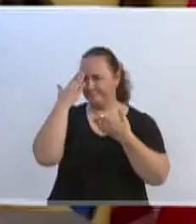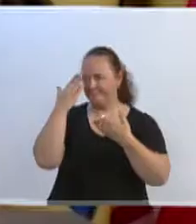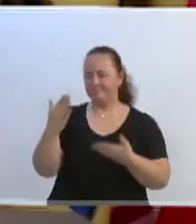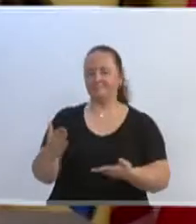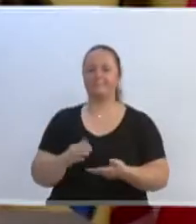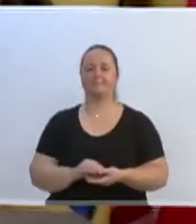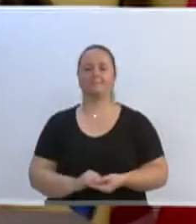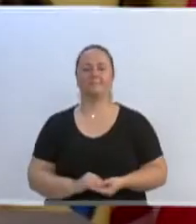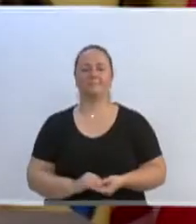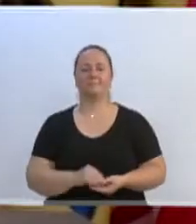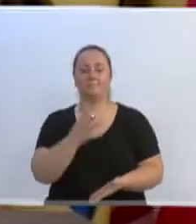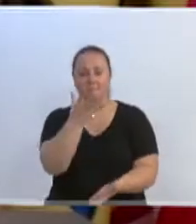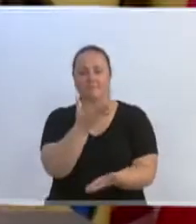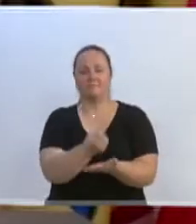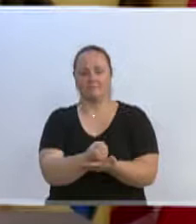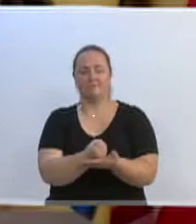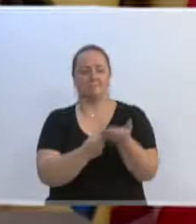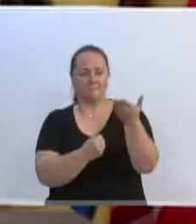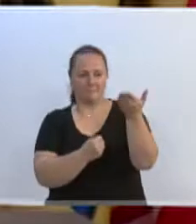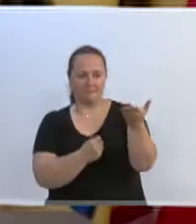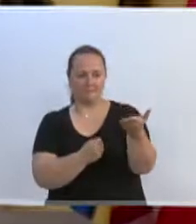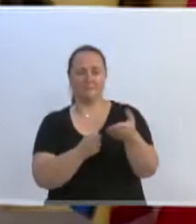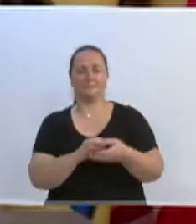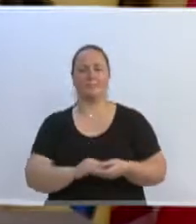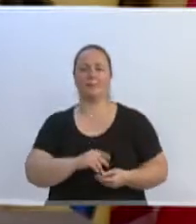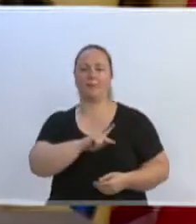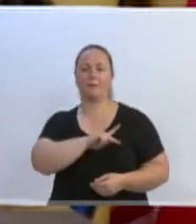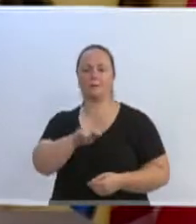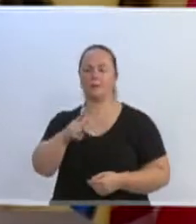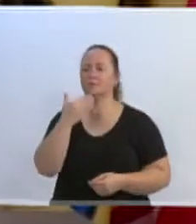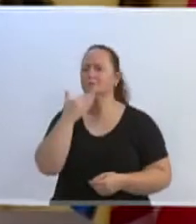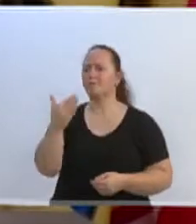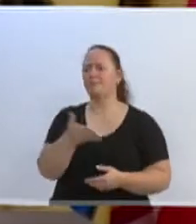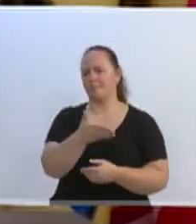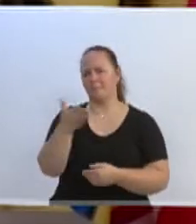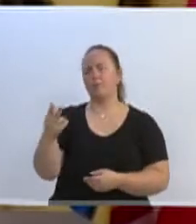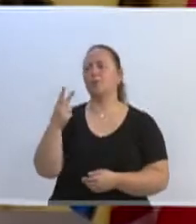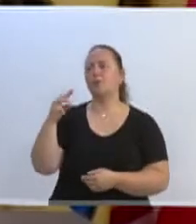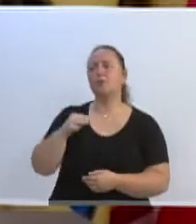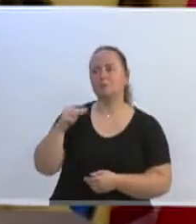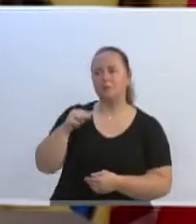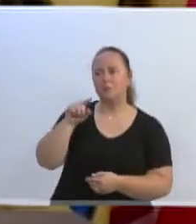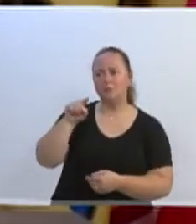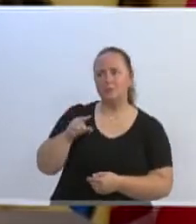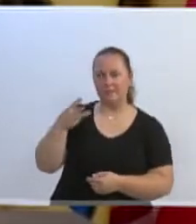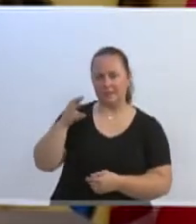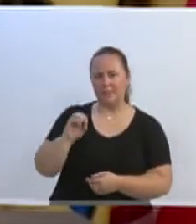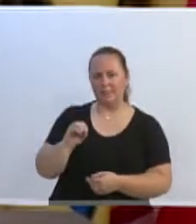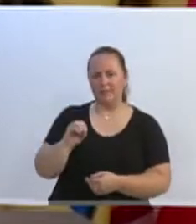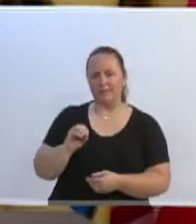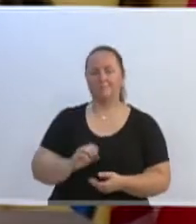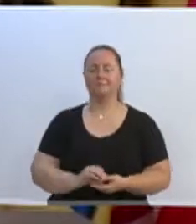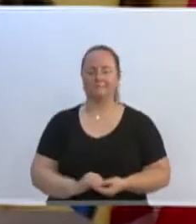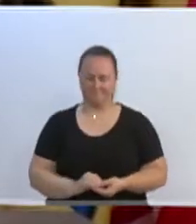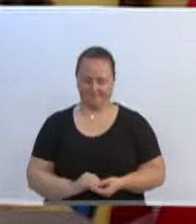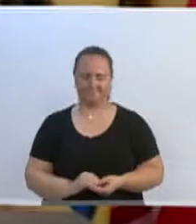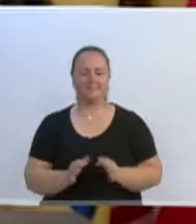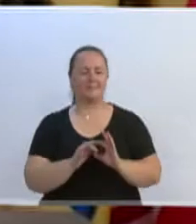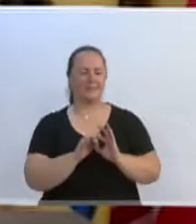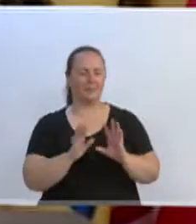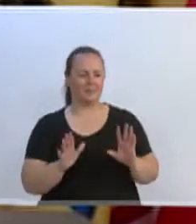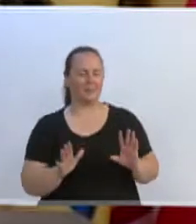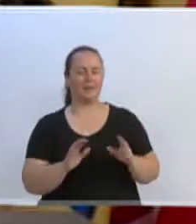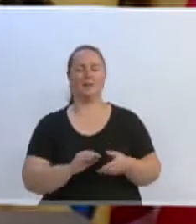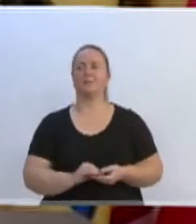meu pronunciamento presente em 2009 o pronunciamento mais dois minutos e trinta